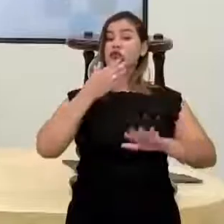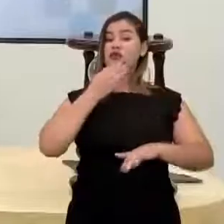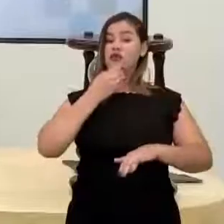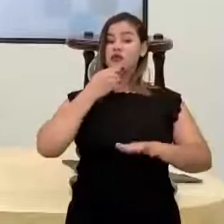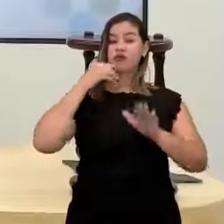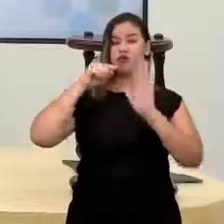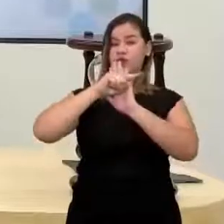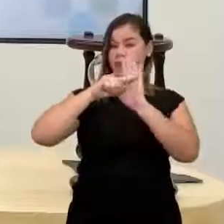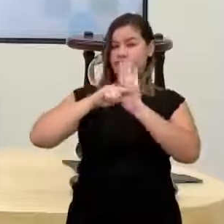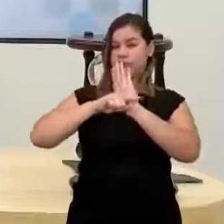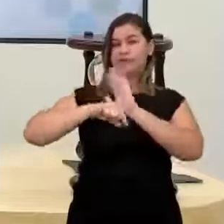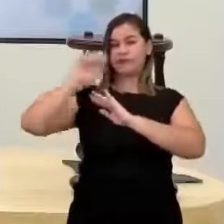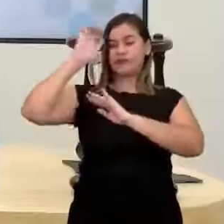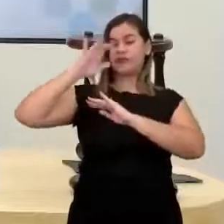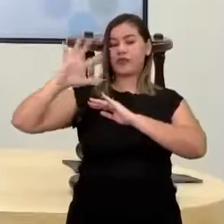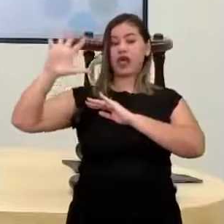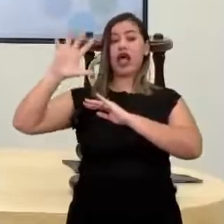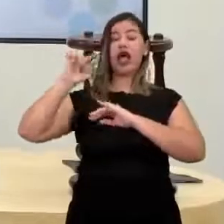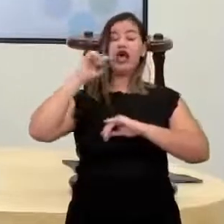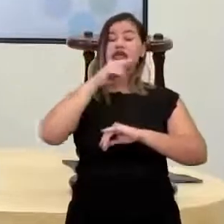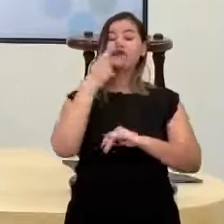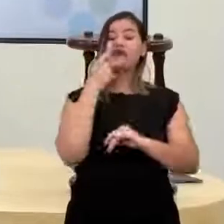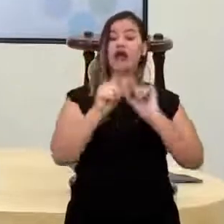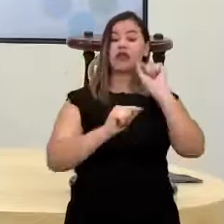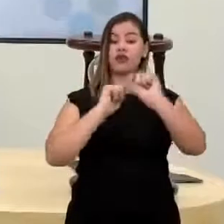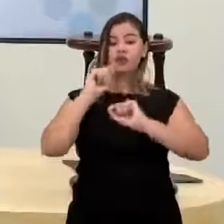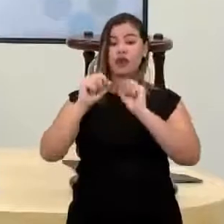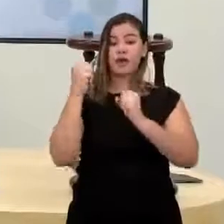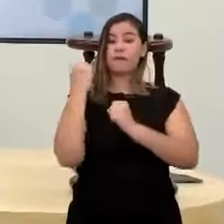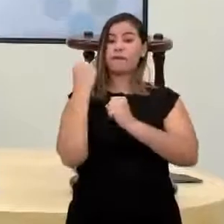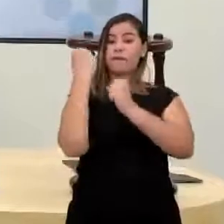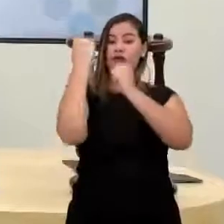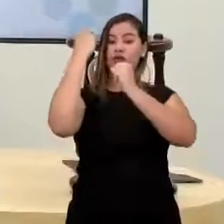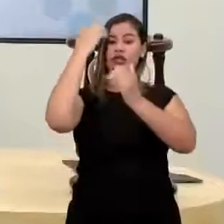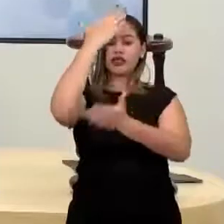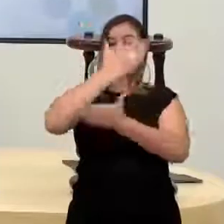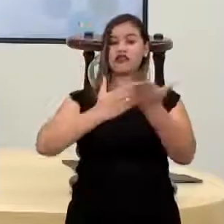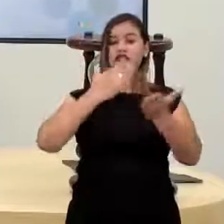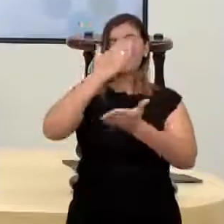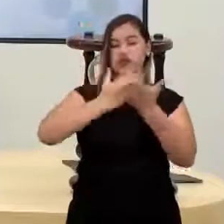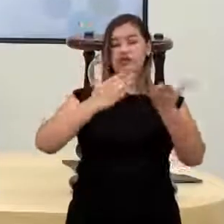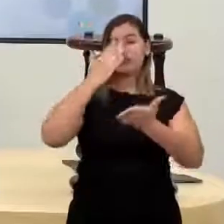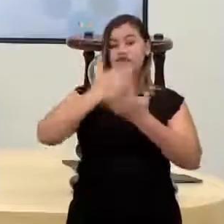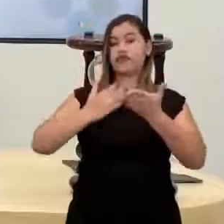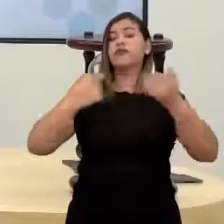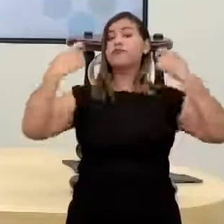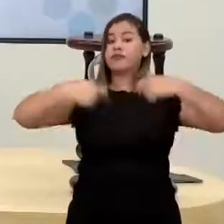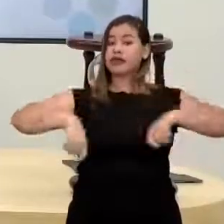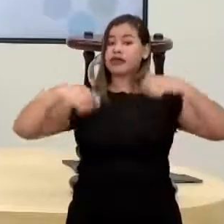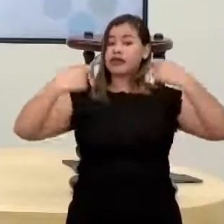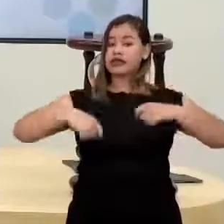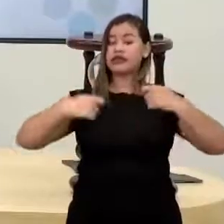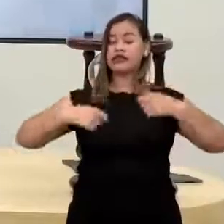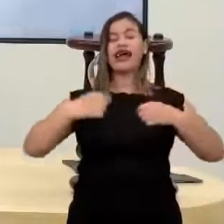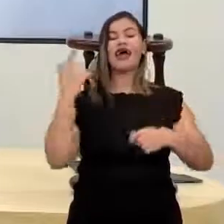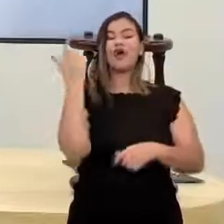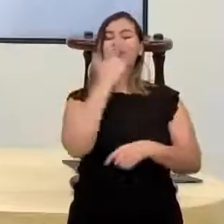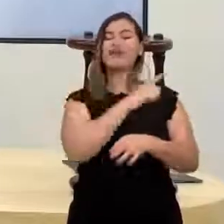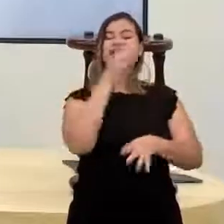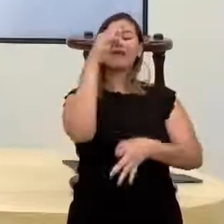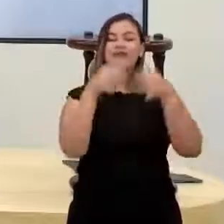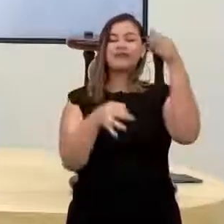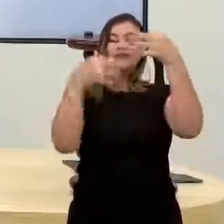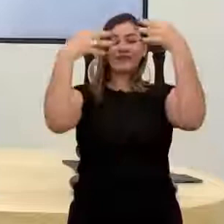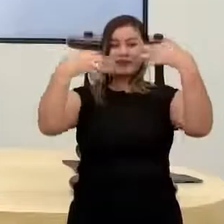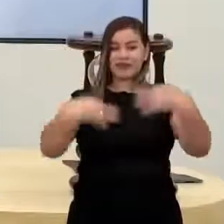é mais importante que o poder ele esteja dividido, pois dessa forma nós podemos garantir a justiça. E